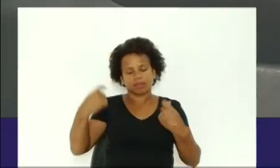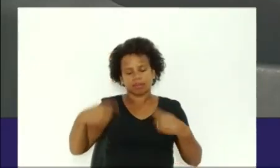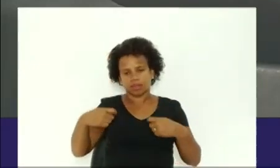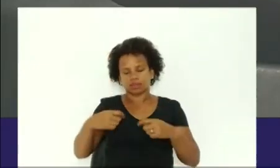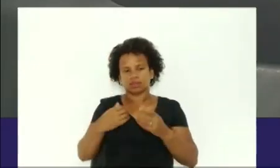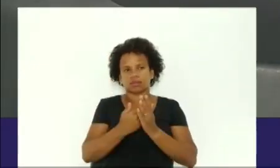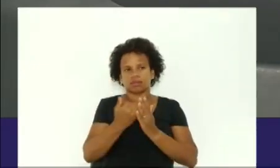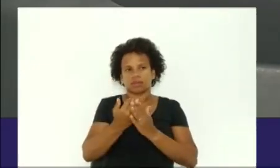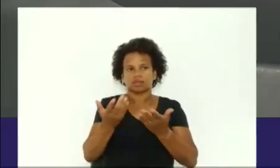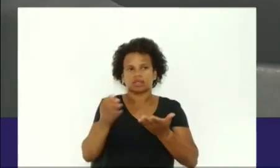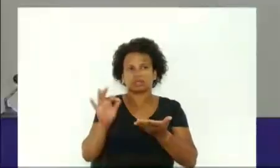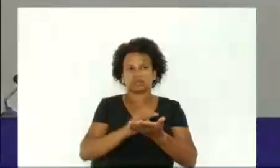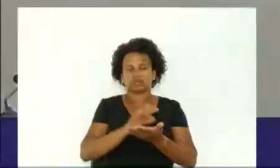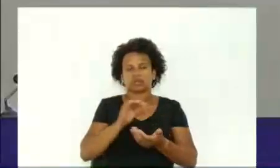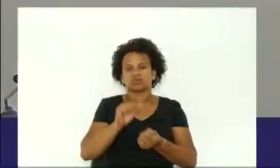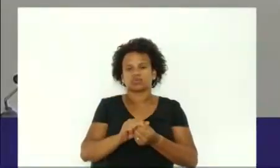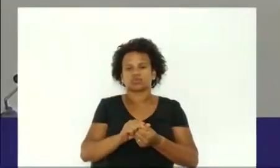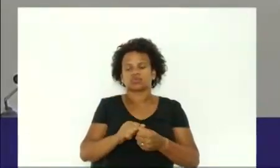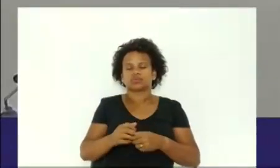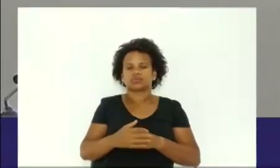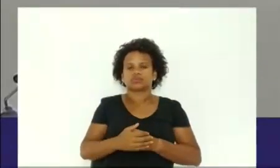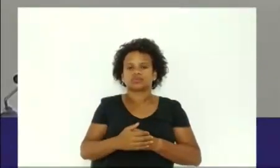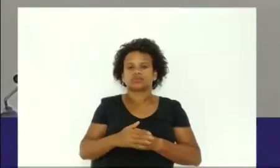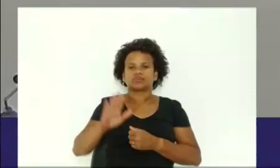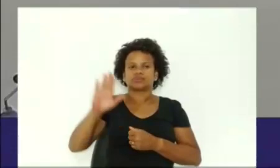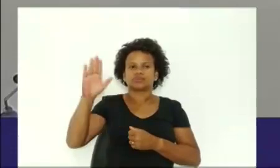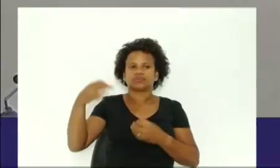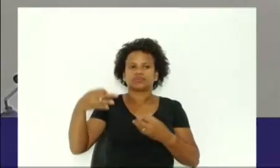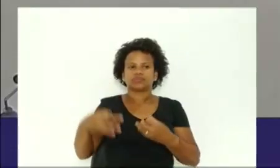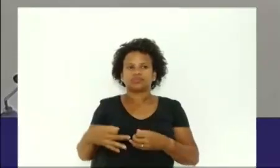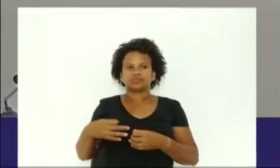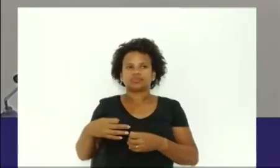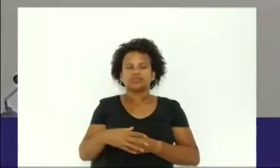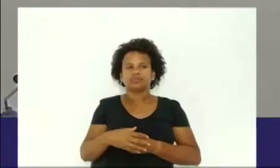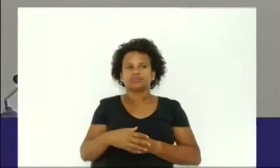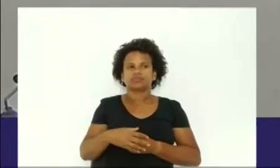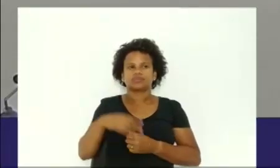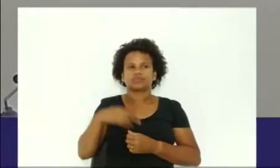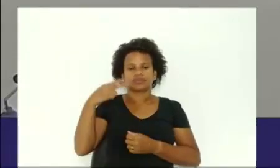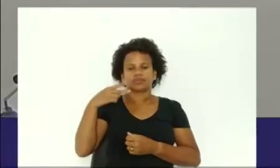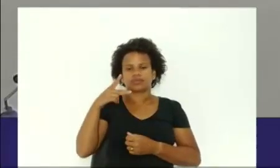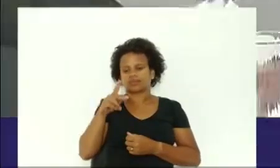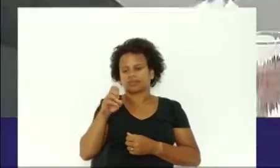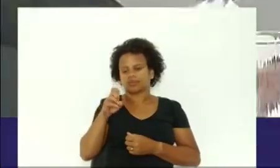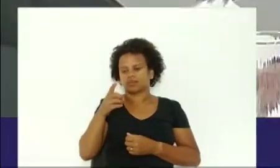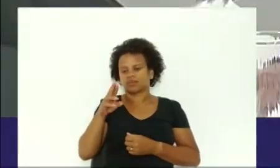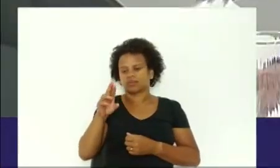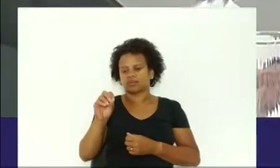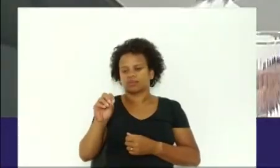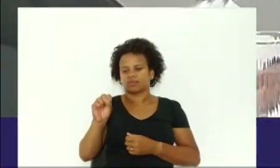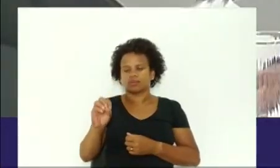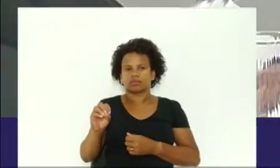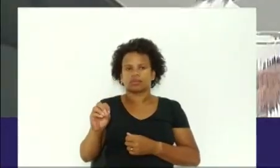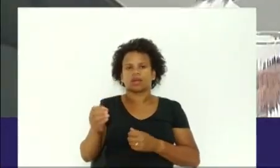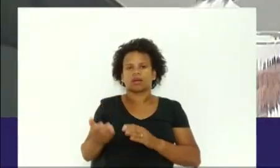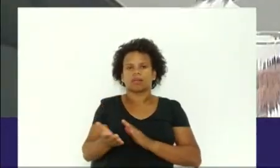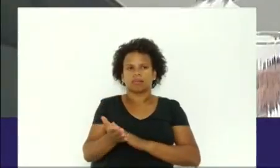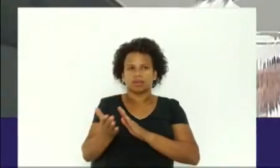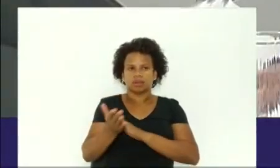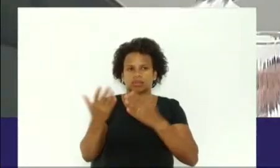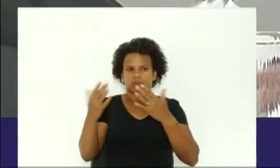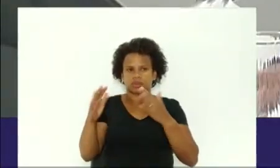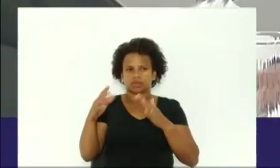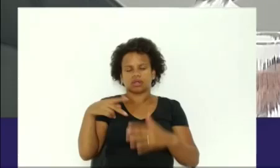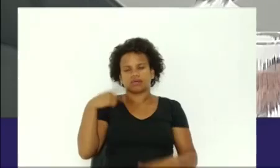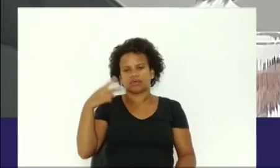permitir. Questão de ordem, presidente. Tem a palavra pela ordem, vereador Pedroso. Eu quero parabenizar a vereadora